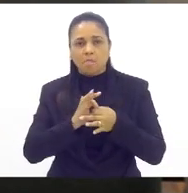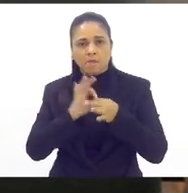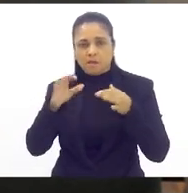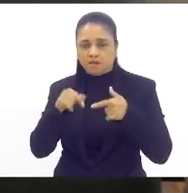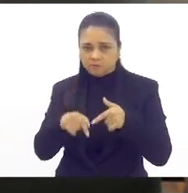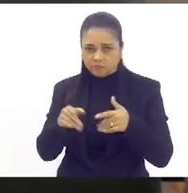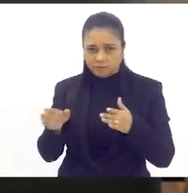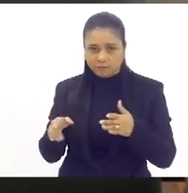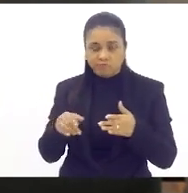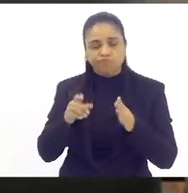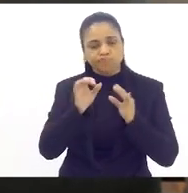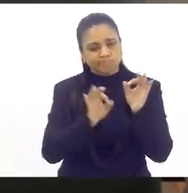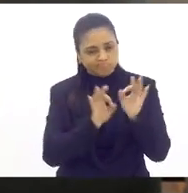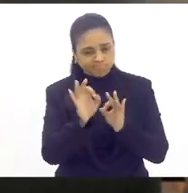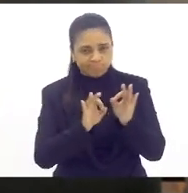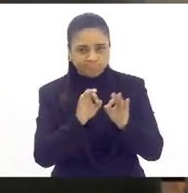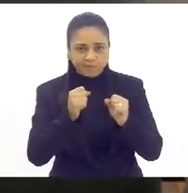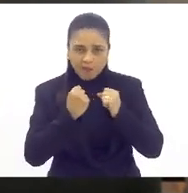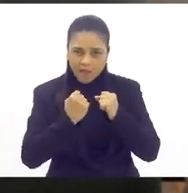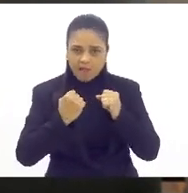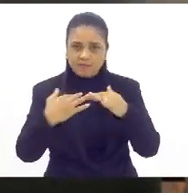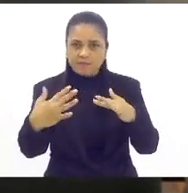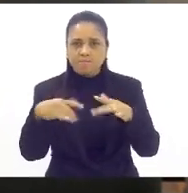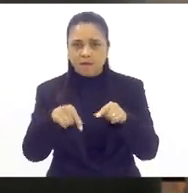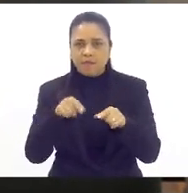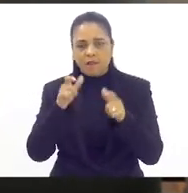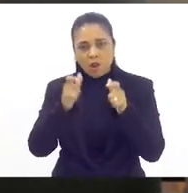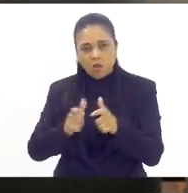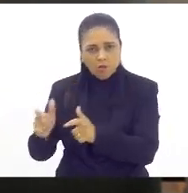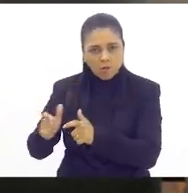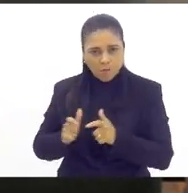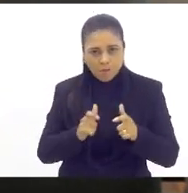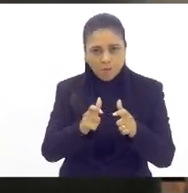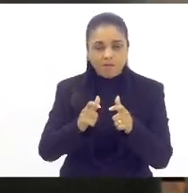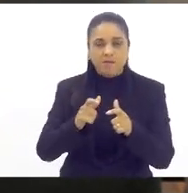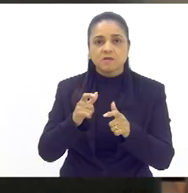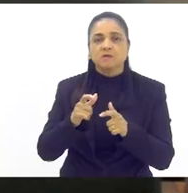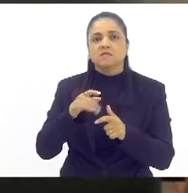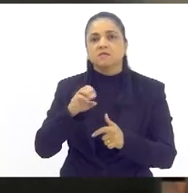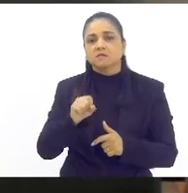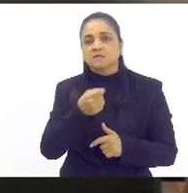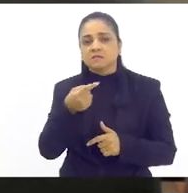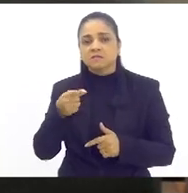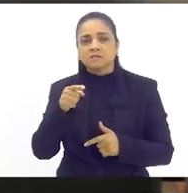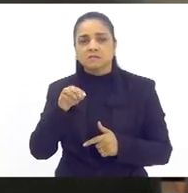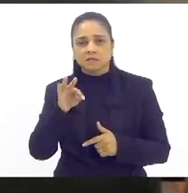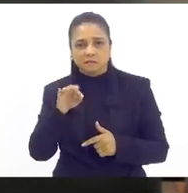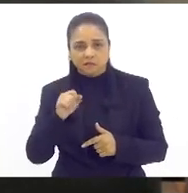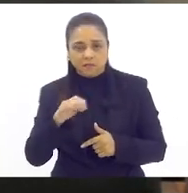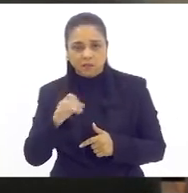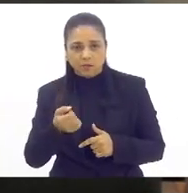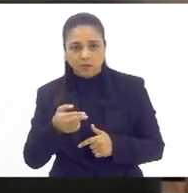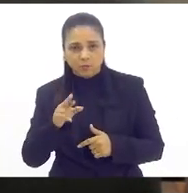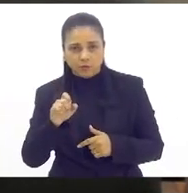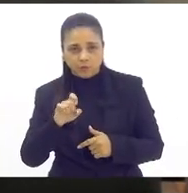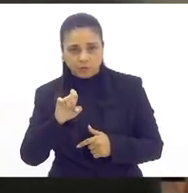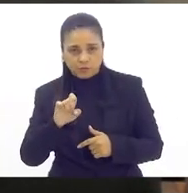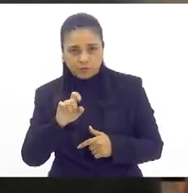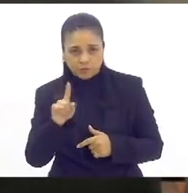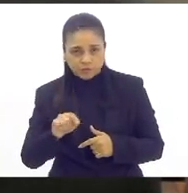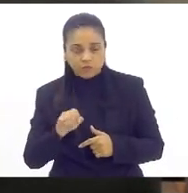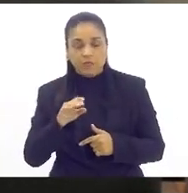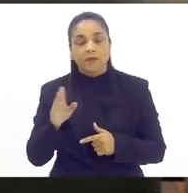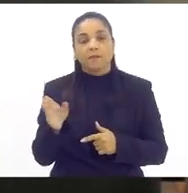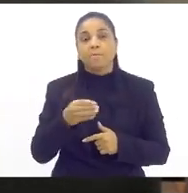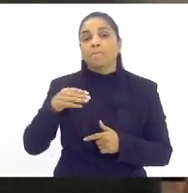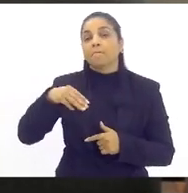organizando as assembleias locais inclusive Santa Cruz em Marechal organizadas pelo sindicato o que